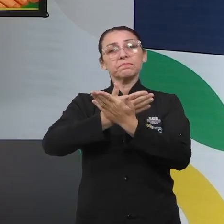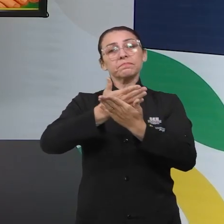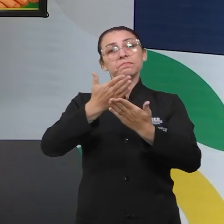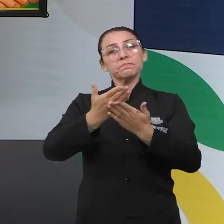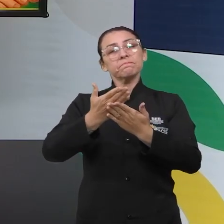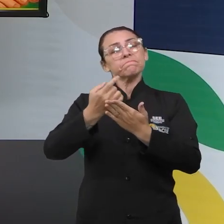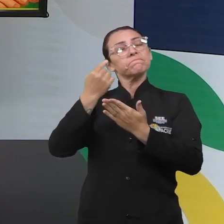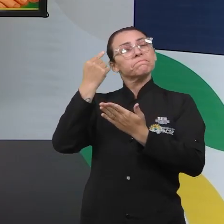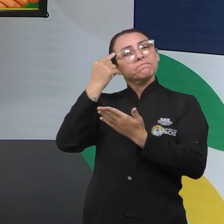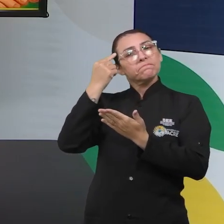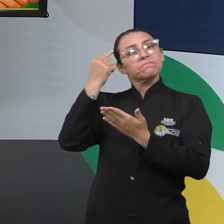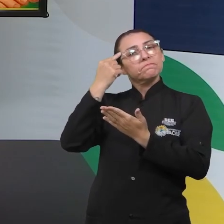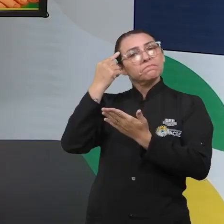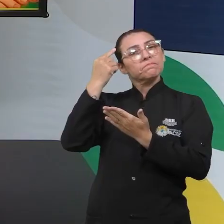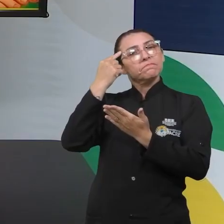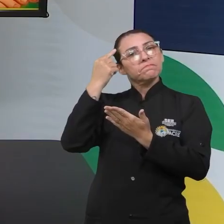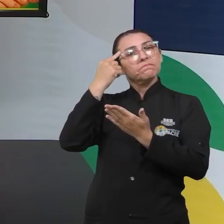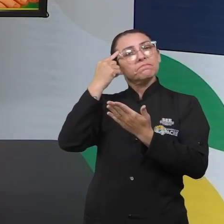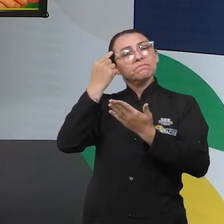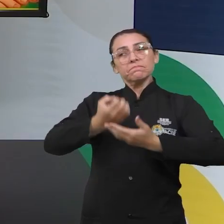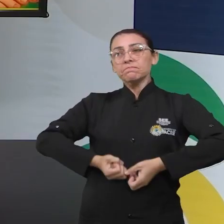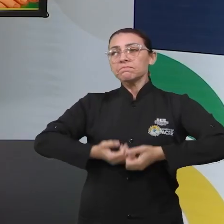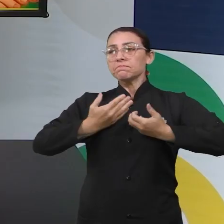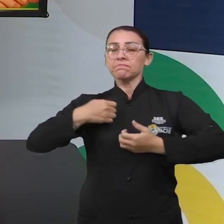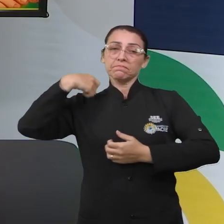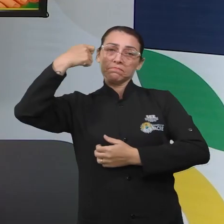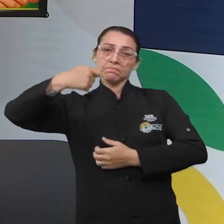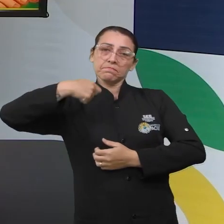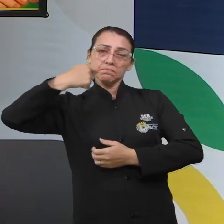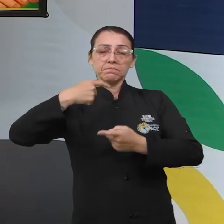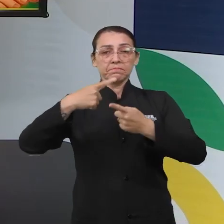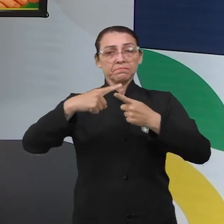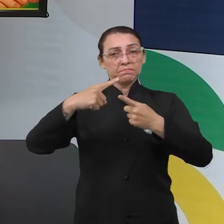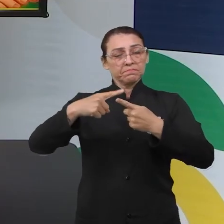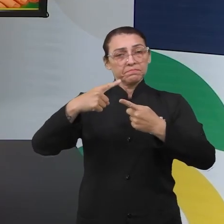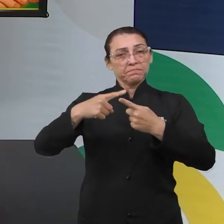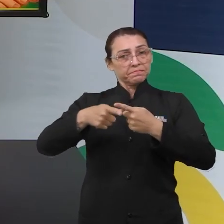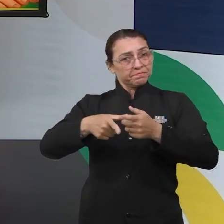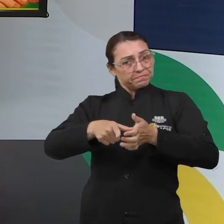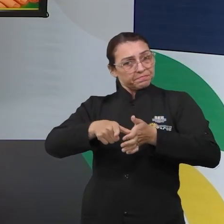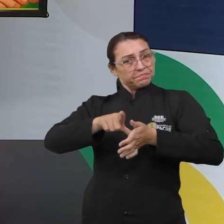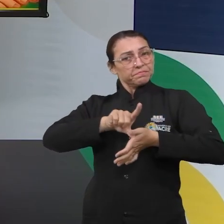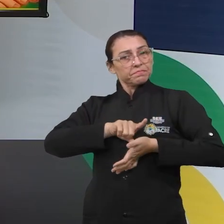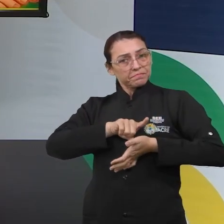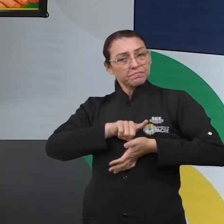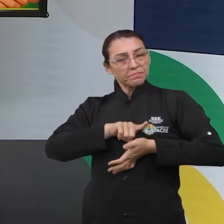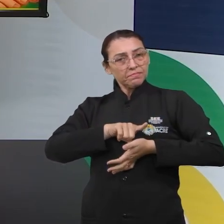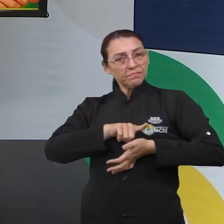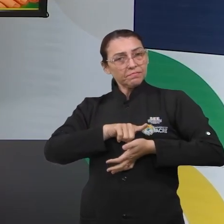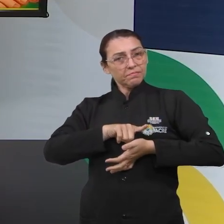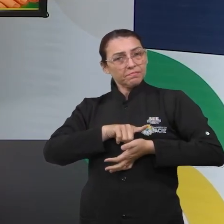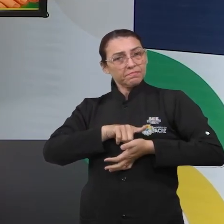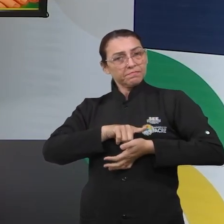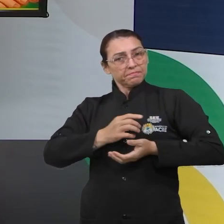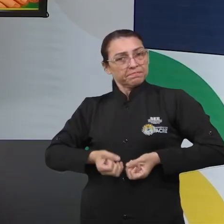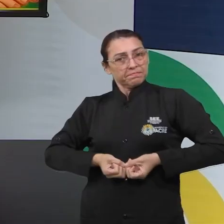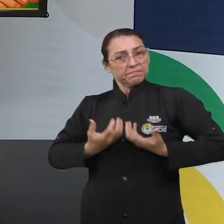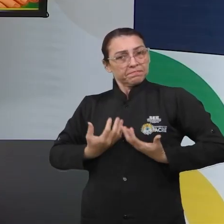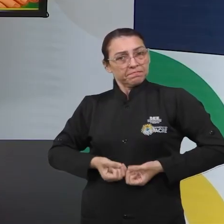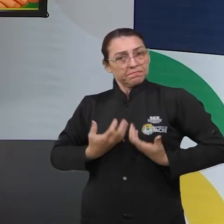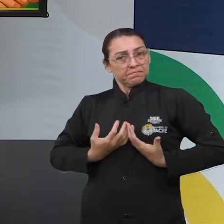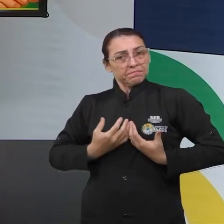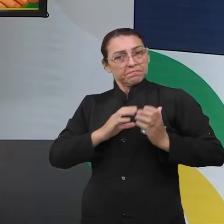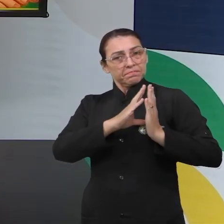a repensar as expressões artísticas, porque até então essas expressões elas